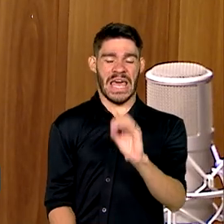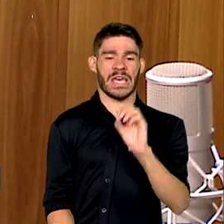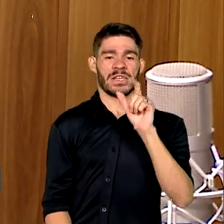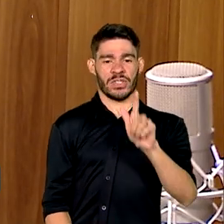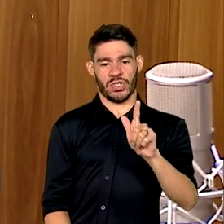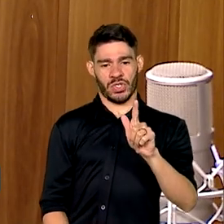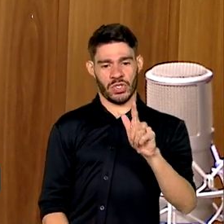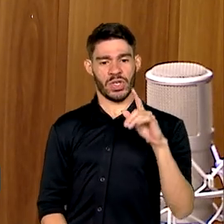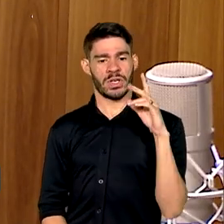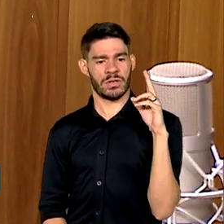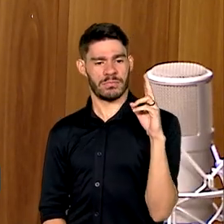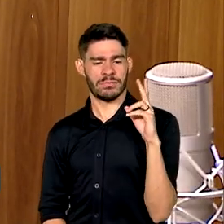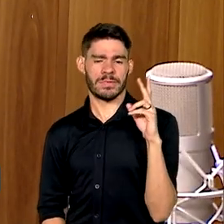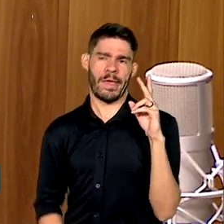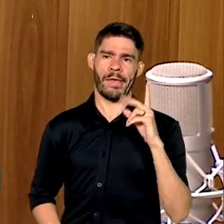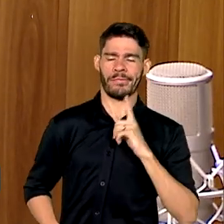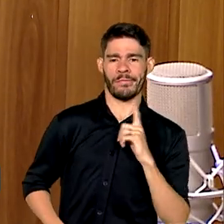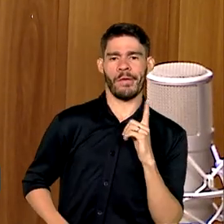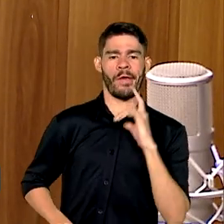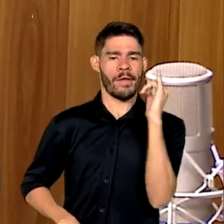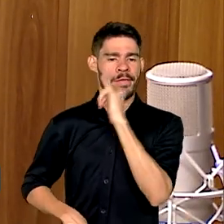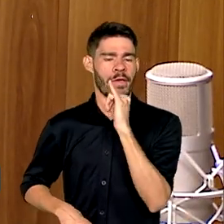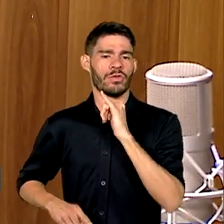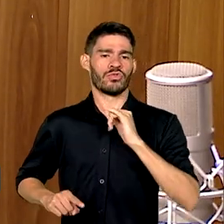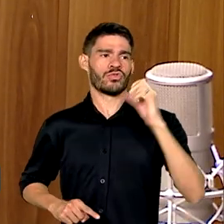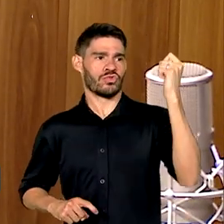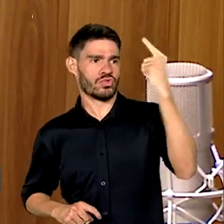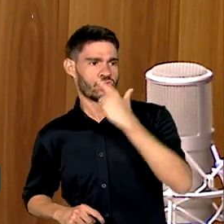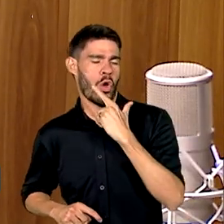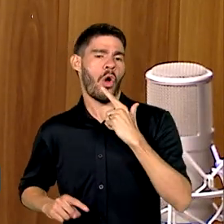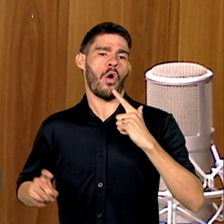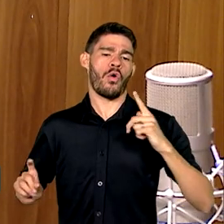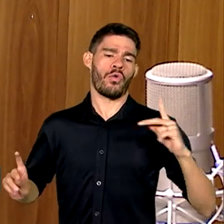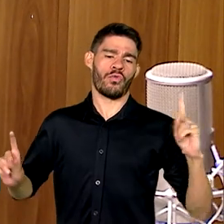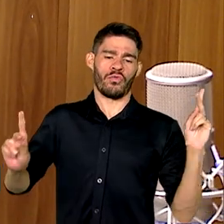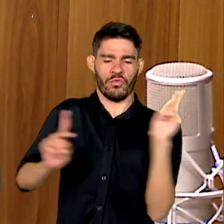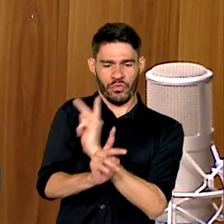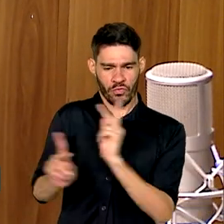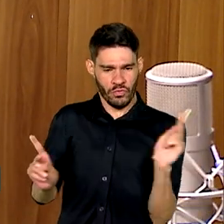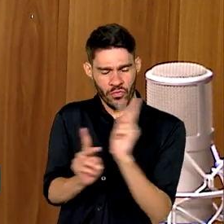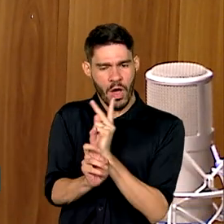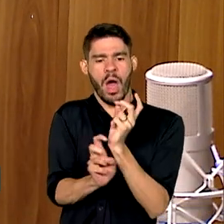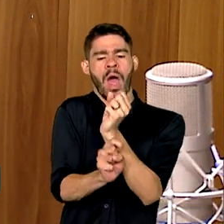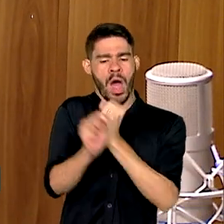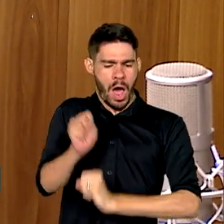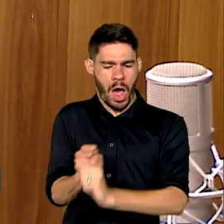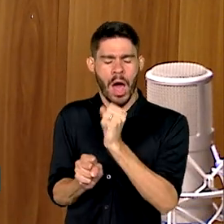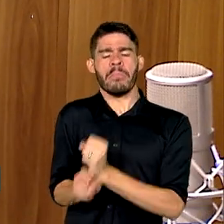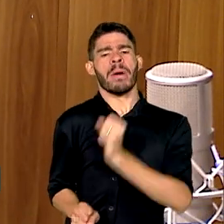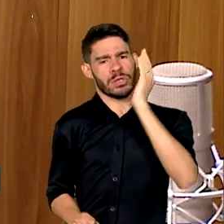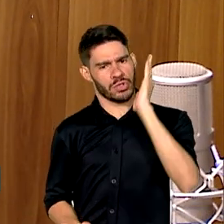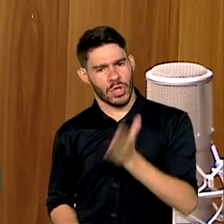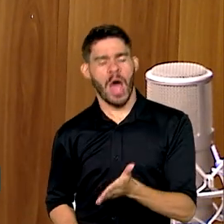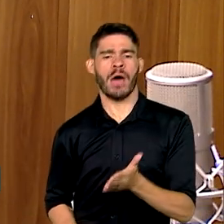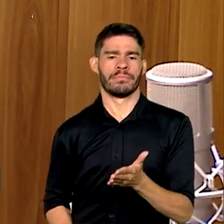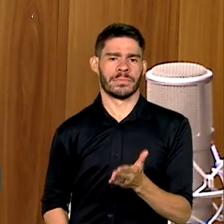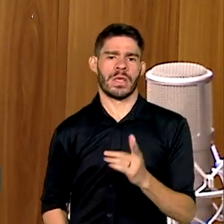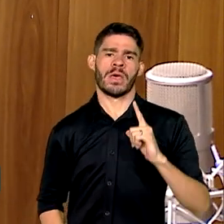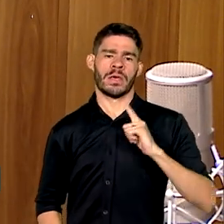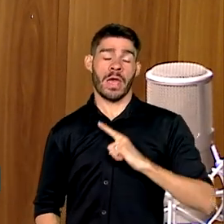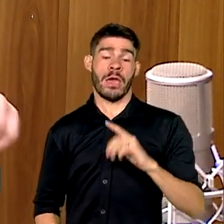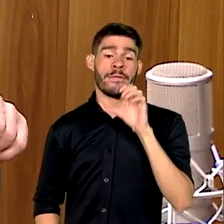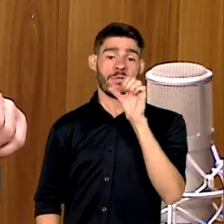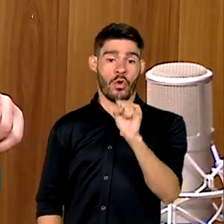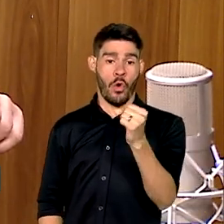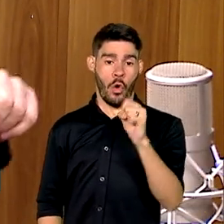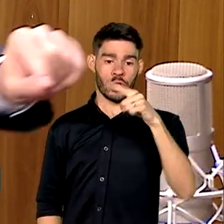de energia eólica, solar, de biomassa. Ano passado, nós já batemos esse recorde, foram 8,4